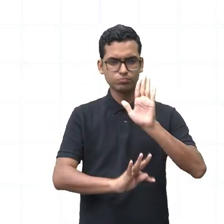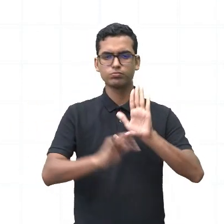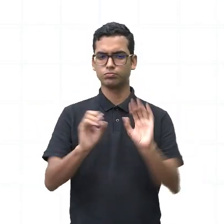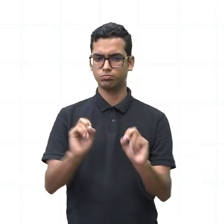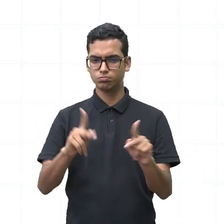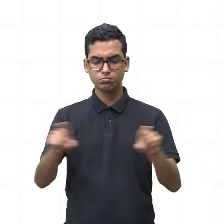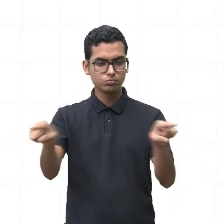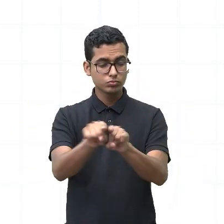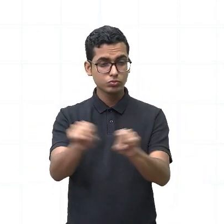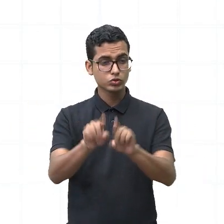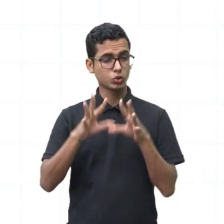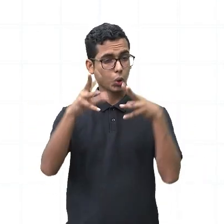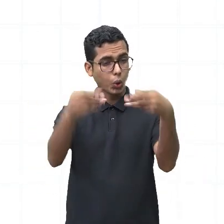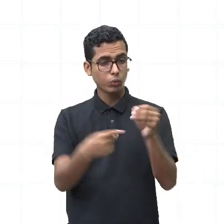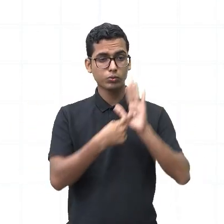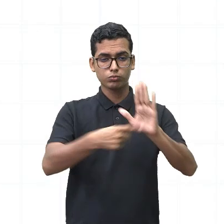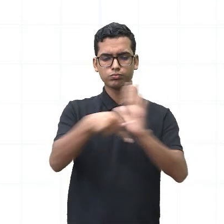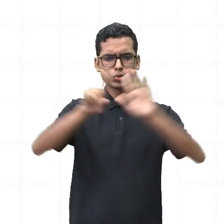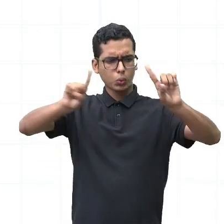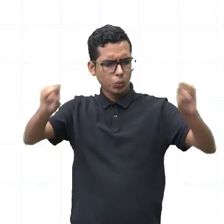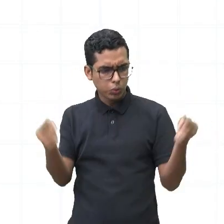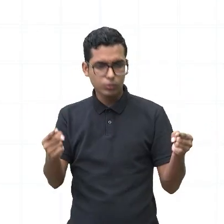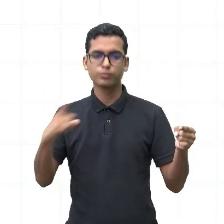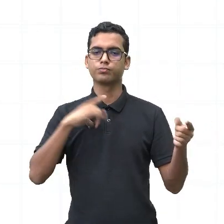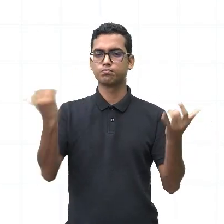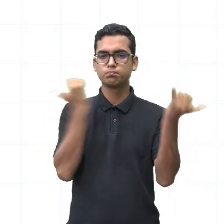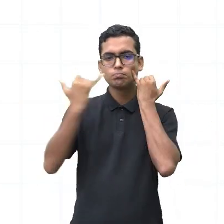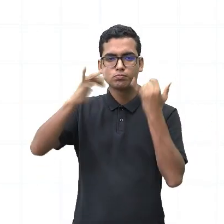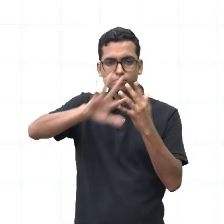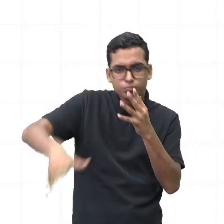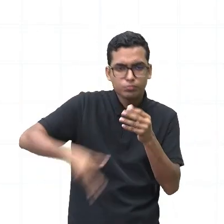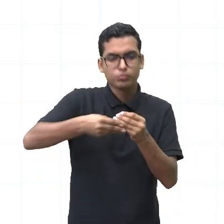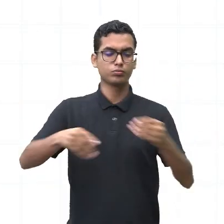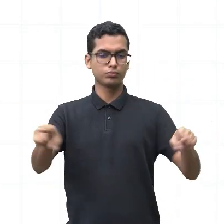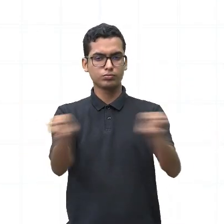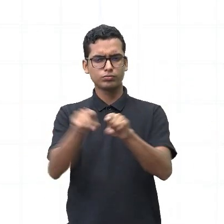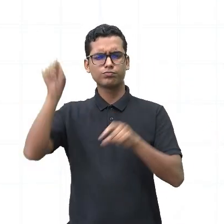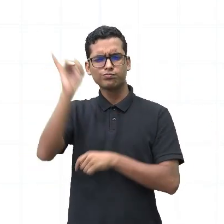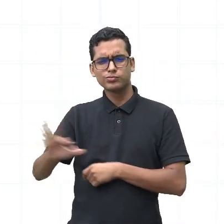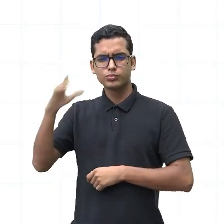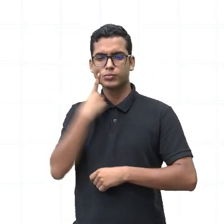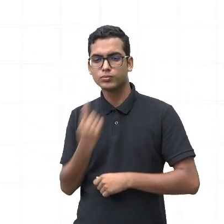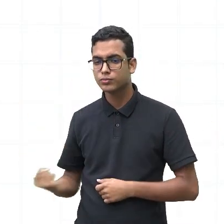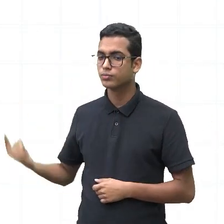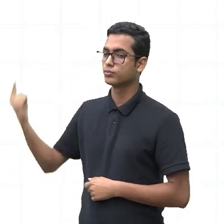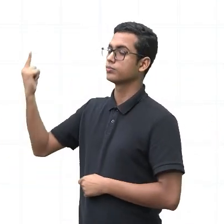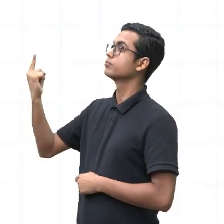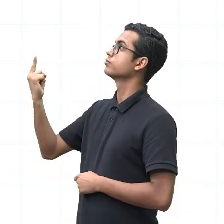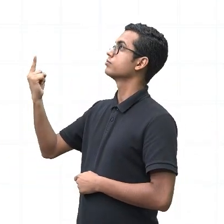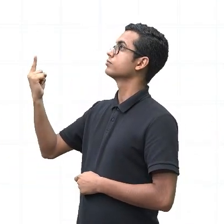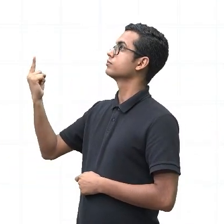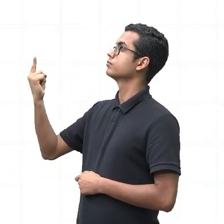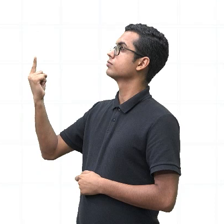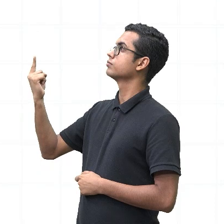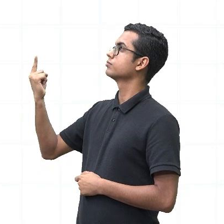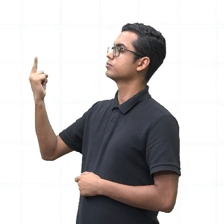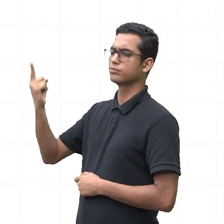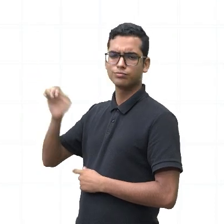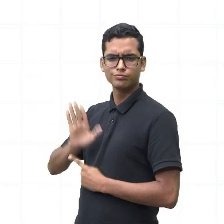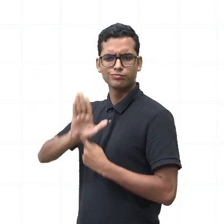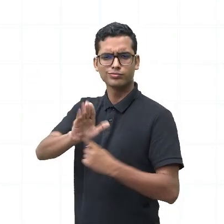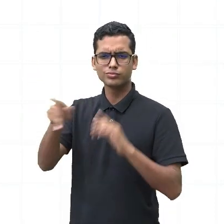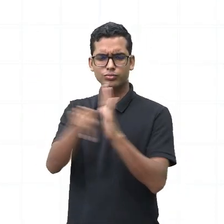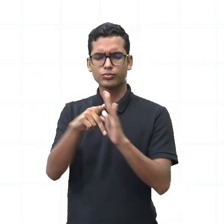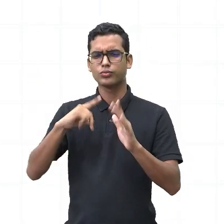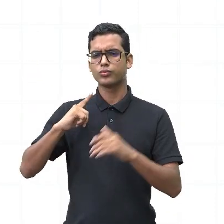Então, tudo que vier entre parênteses é informação extra. E essa imagem aí mostrando, né? A questão do